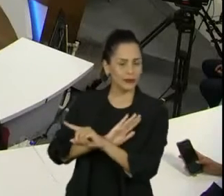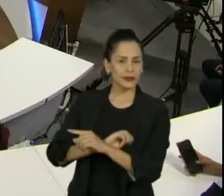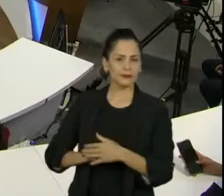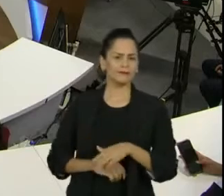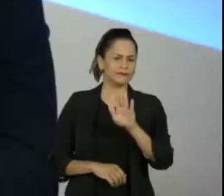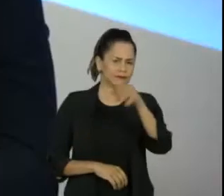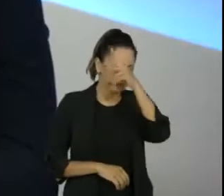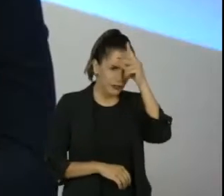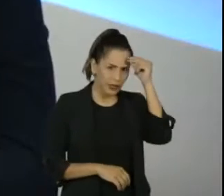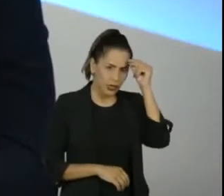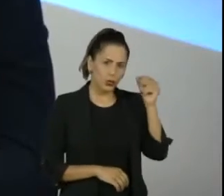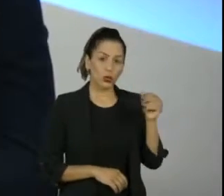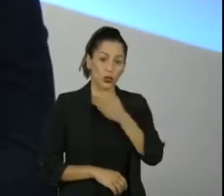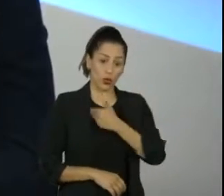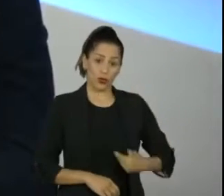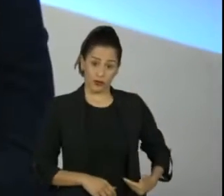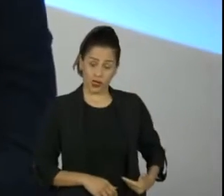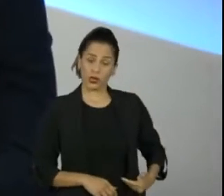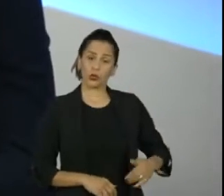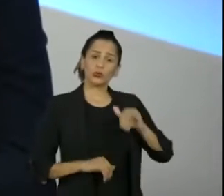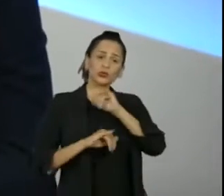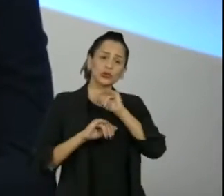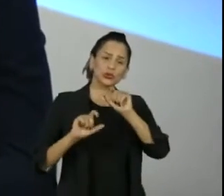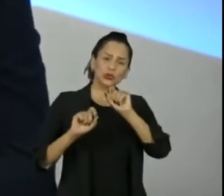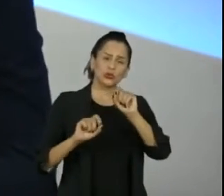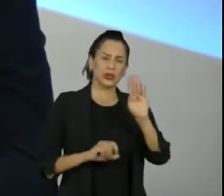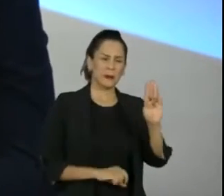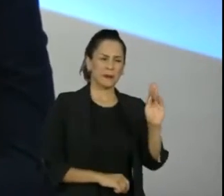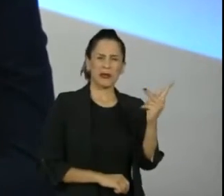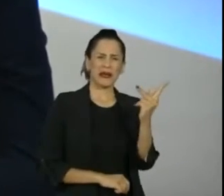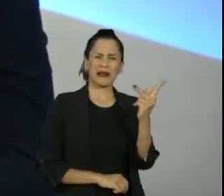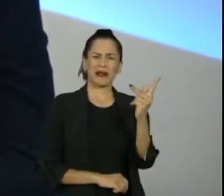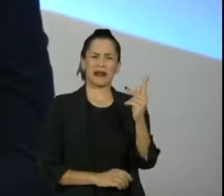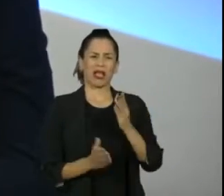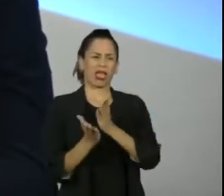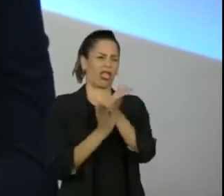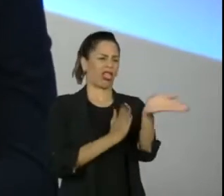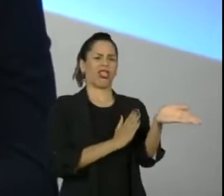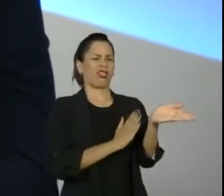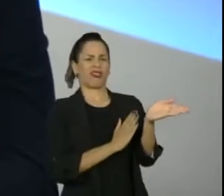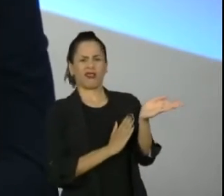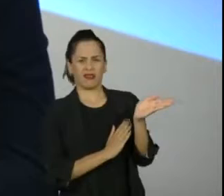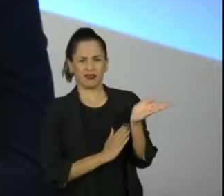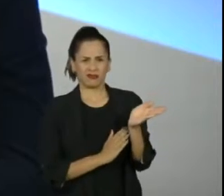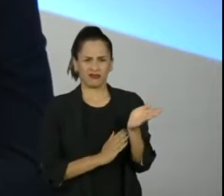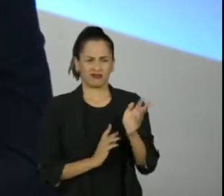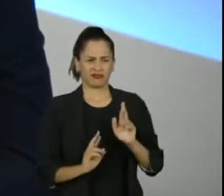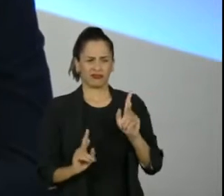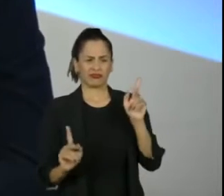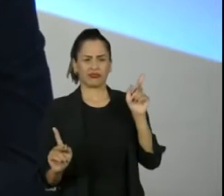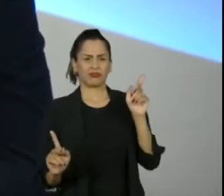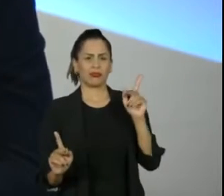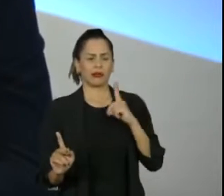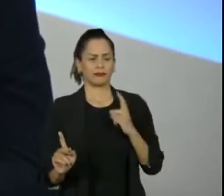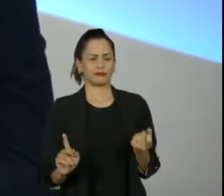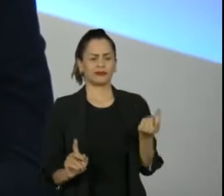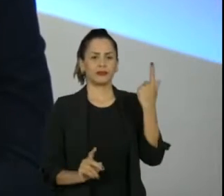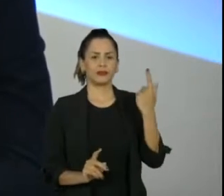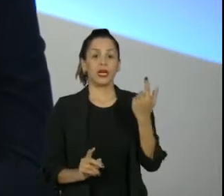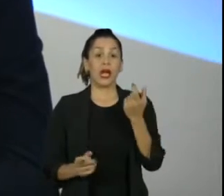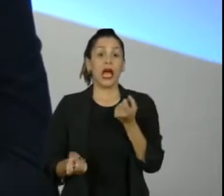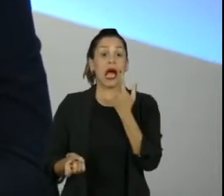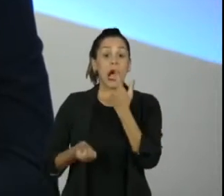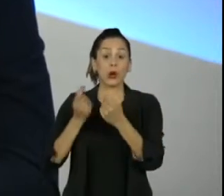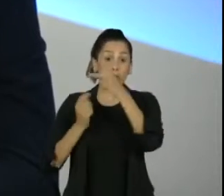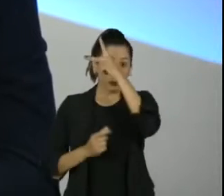Zema disse que Belo Horizonte foi um ponto fora da curva e que alguns prefeitos adotaram um caminho extremo para chamar atenção.